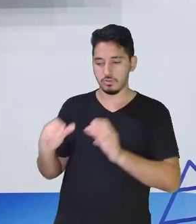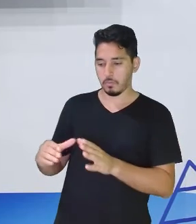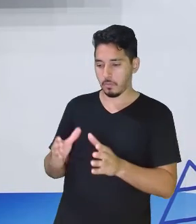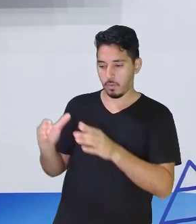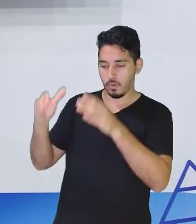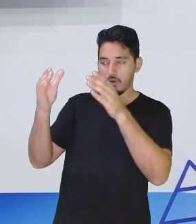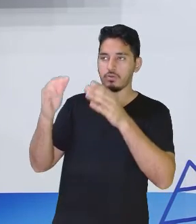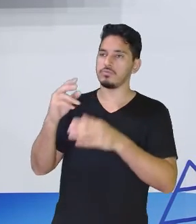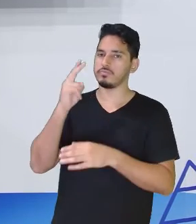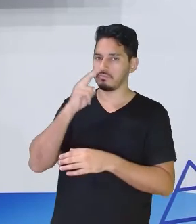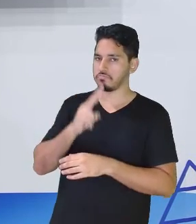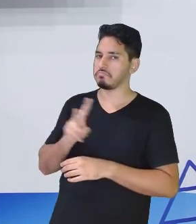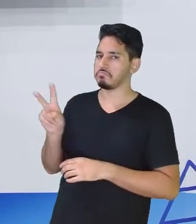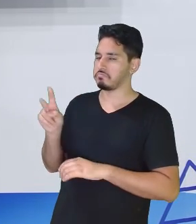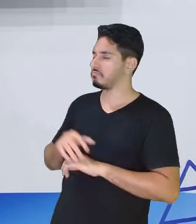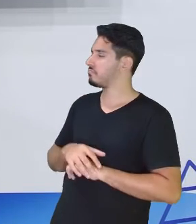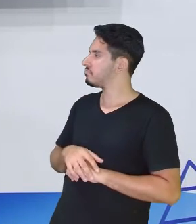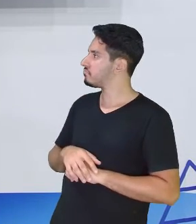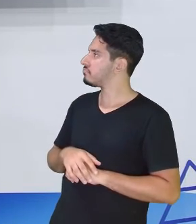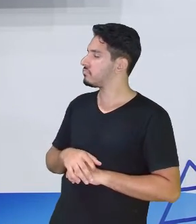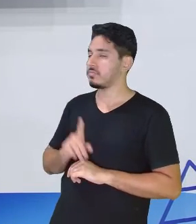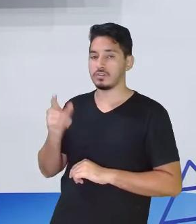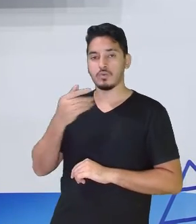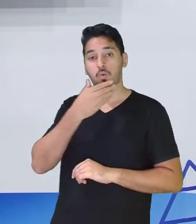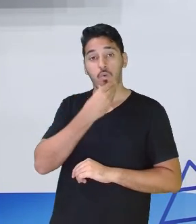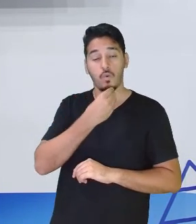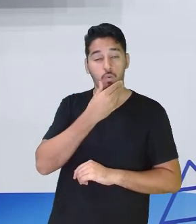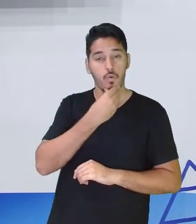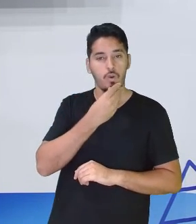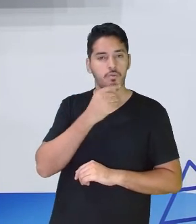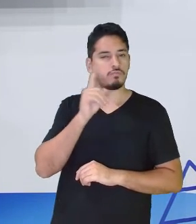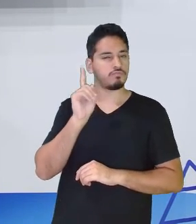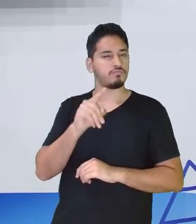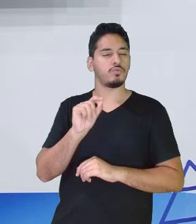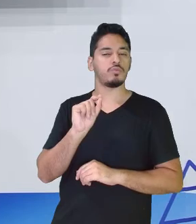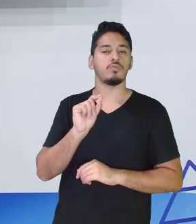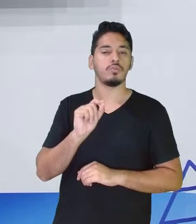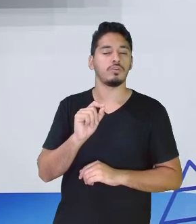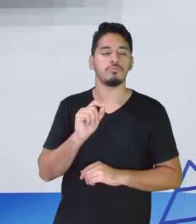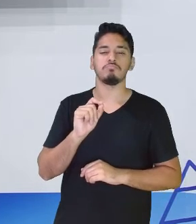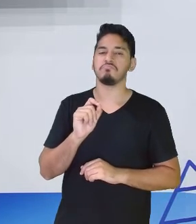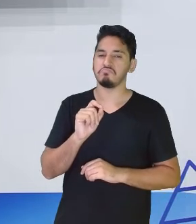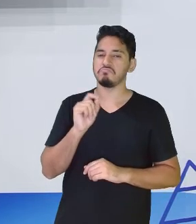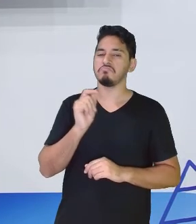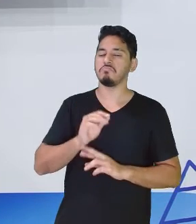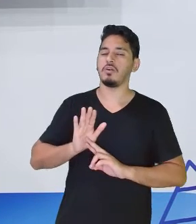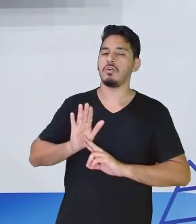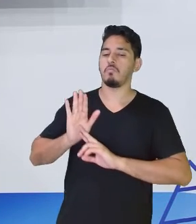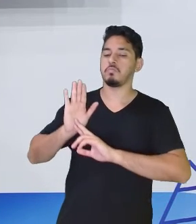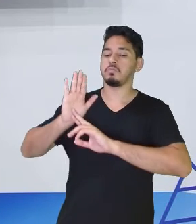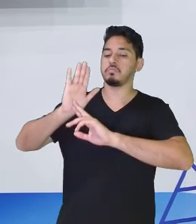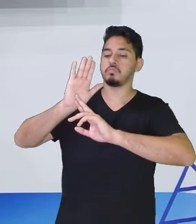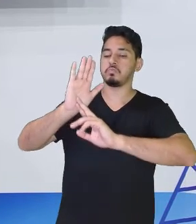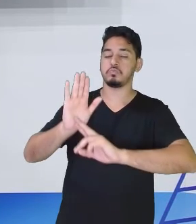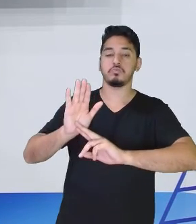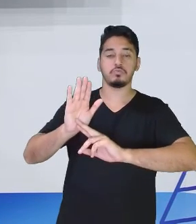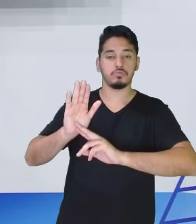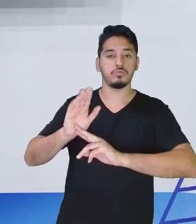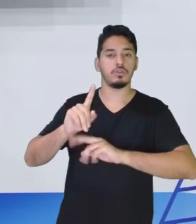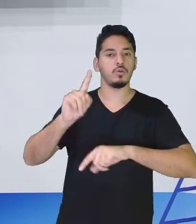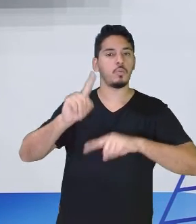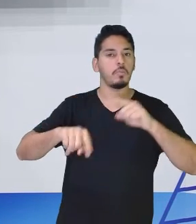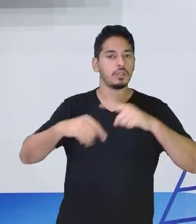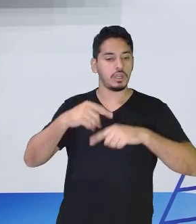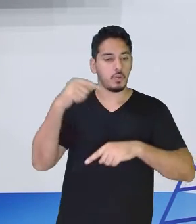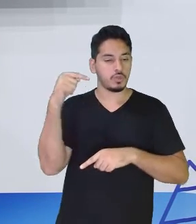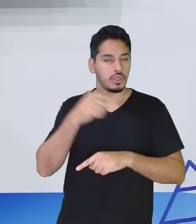aí a gente vai ver que Francisco Brenan foi, né, uma grande representação, e os materiais dele,